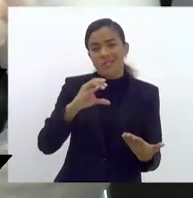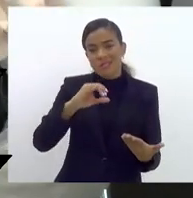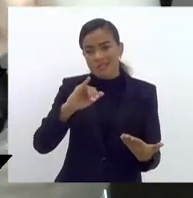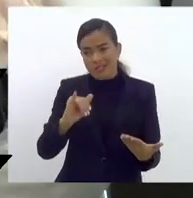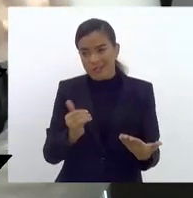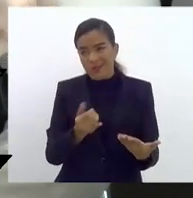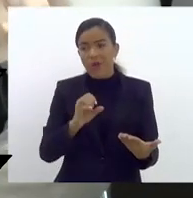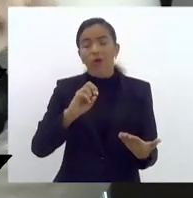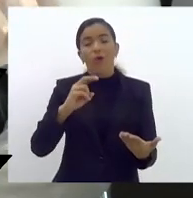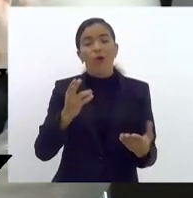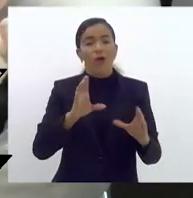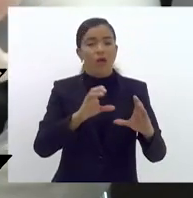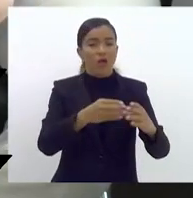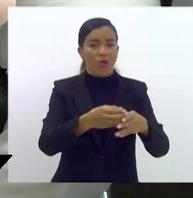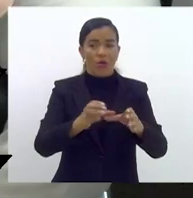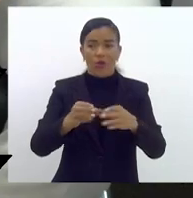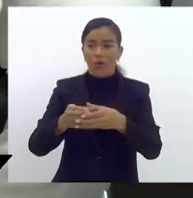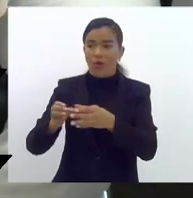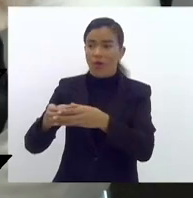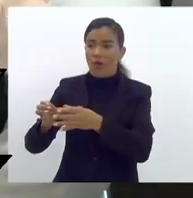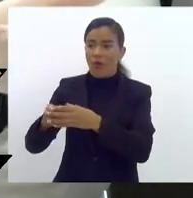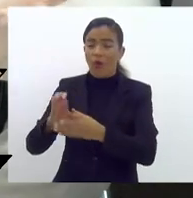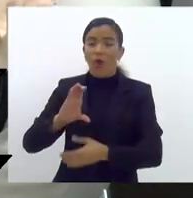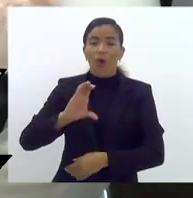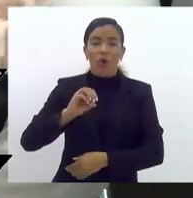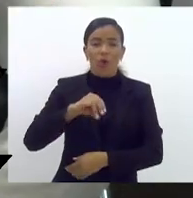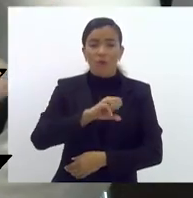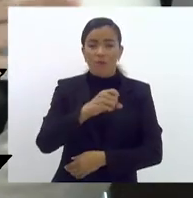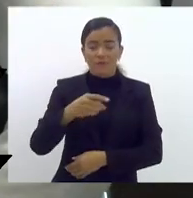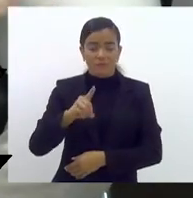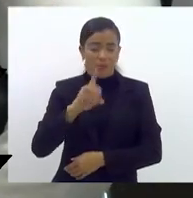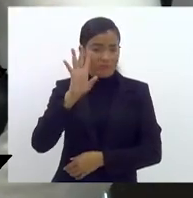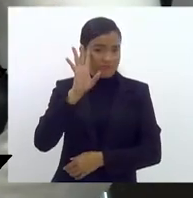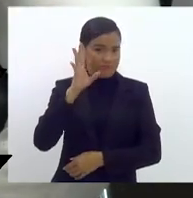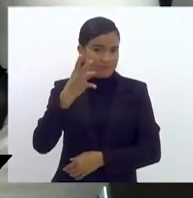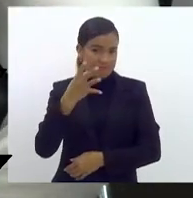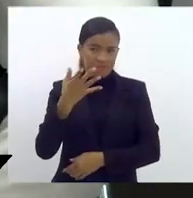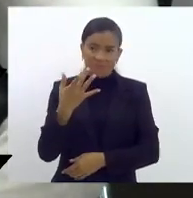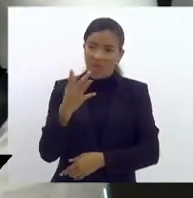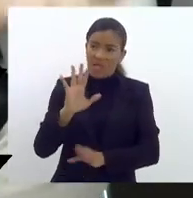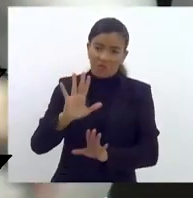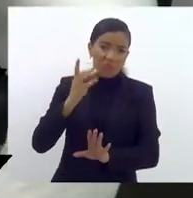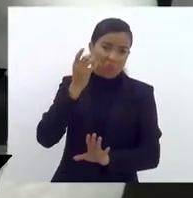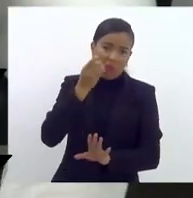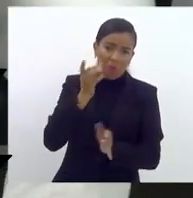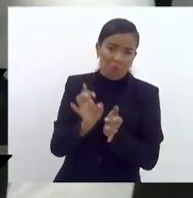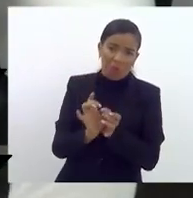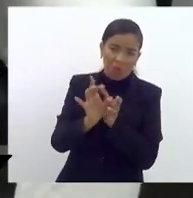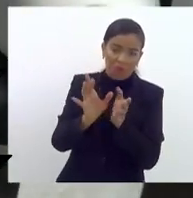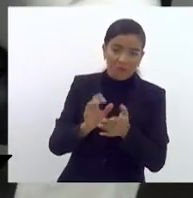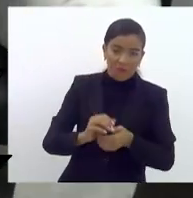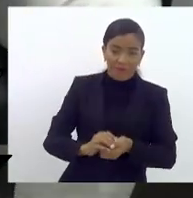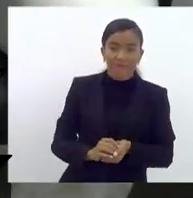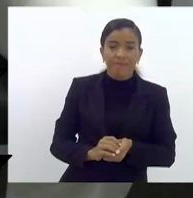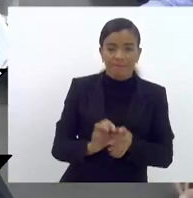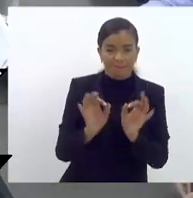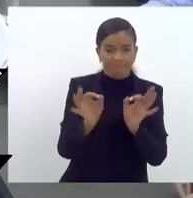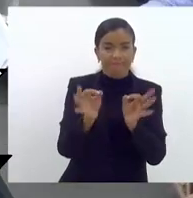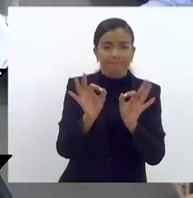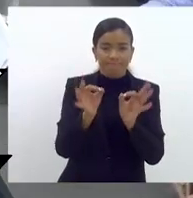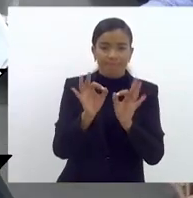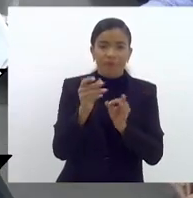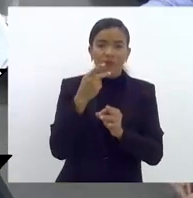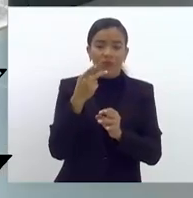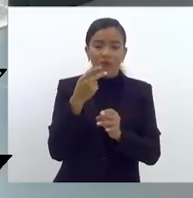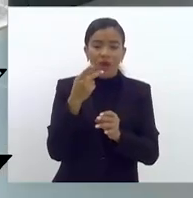ou as comissões forem decidir porque o deputado é livre na verdade quando é um trata-se